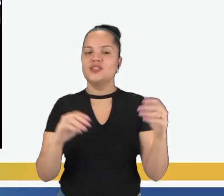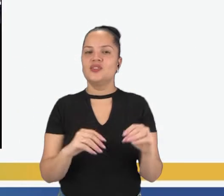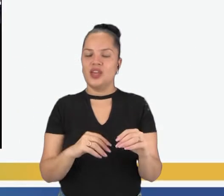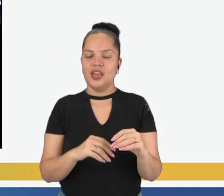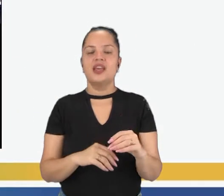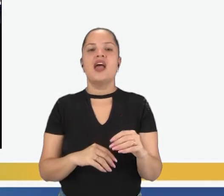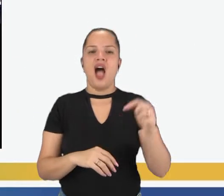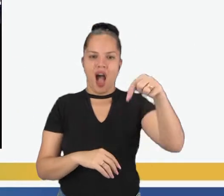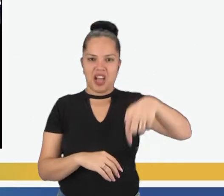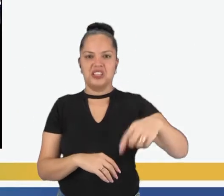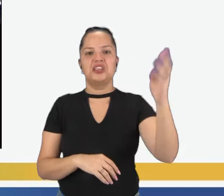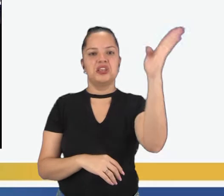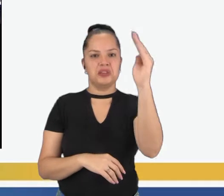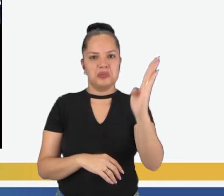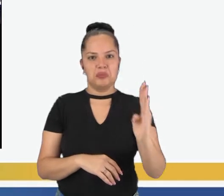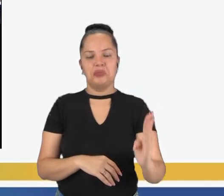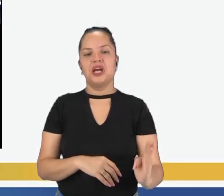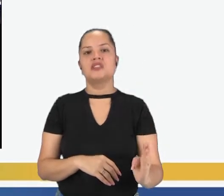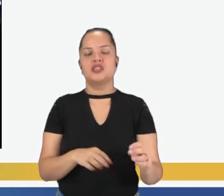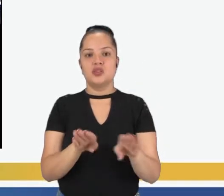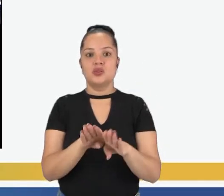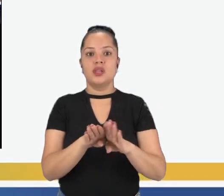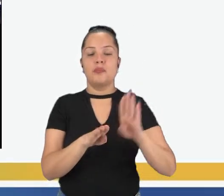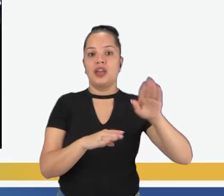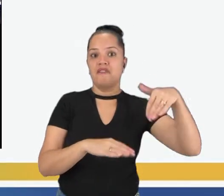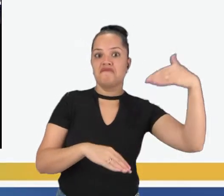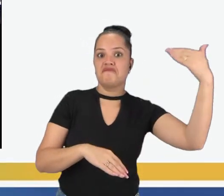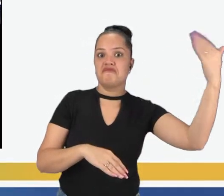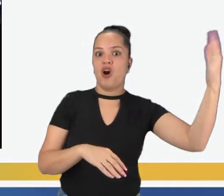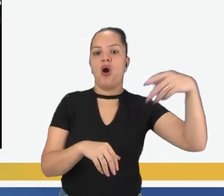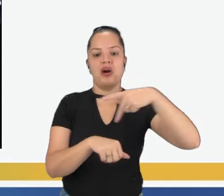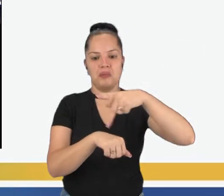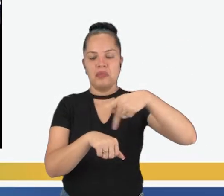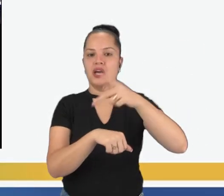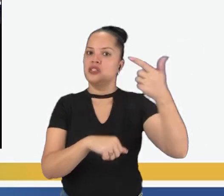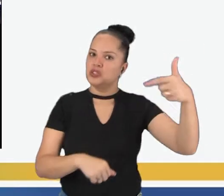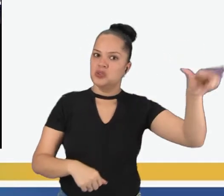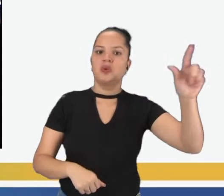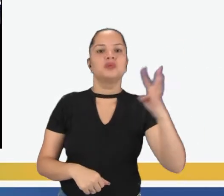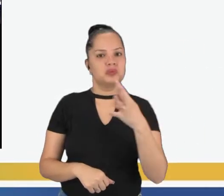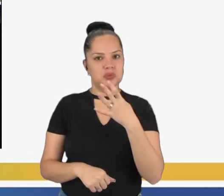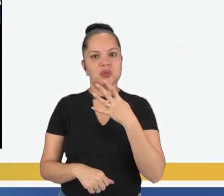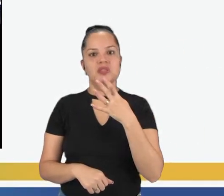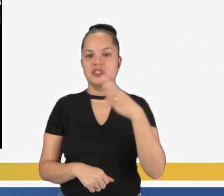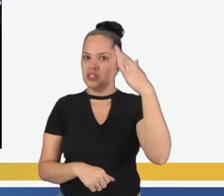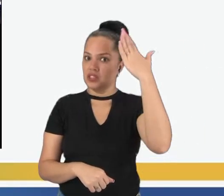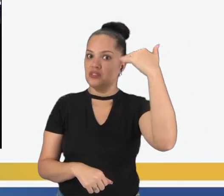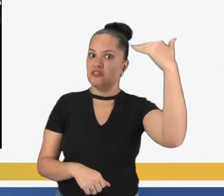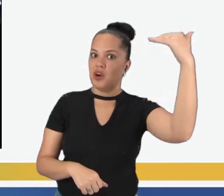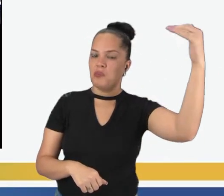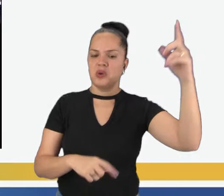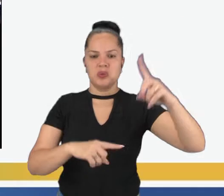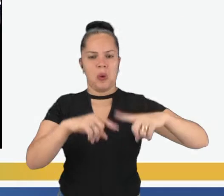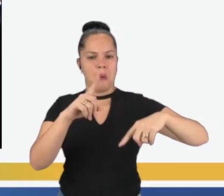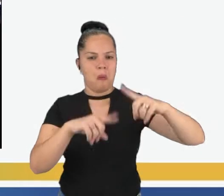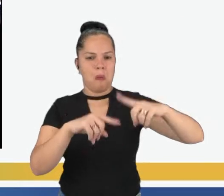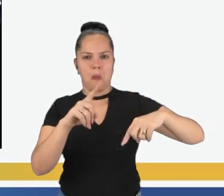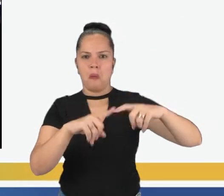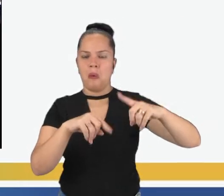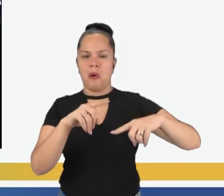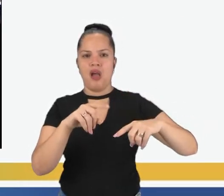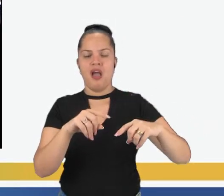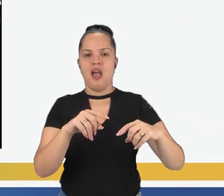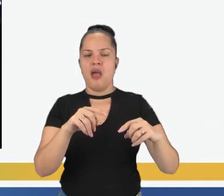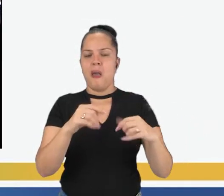sucesso tanto no Brasil quanto no exterior, e qualquer objeto ele podia trabalhar como música. Então ele